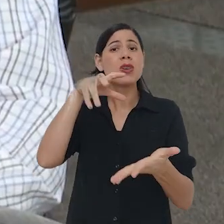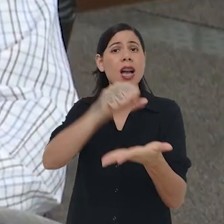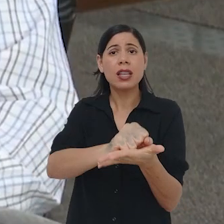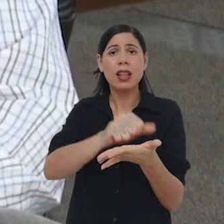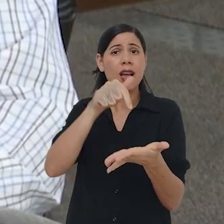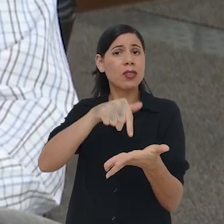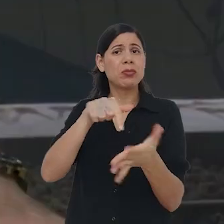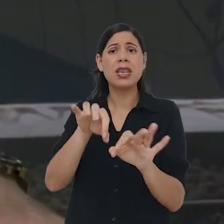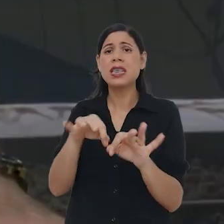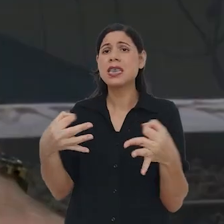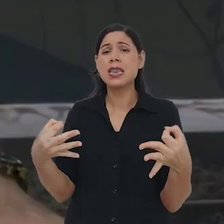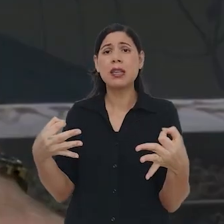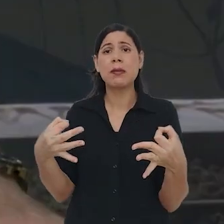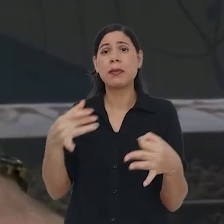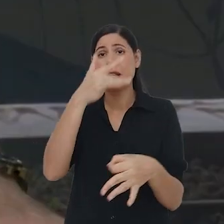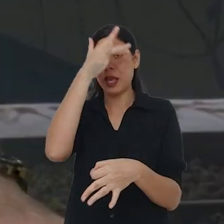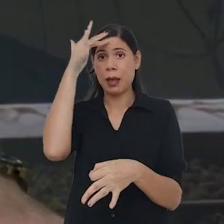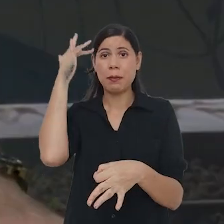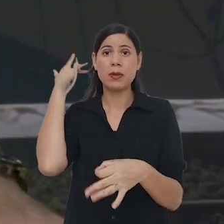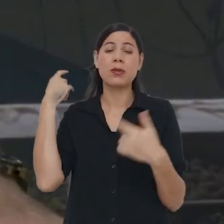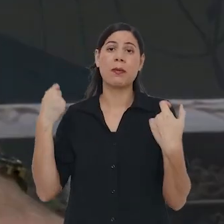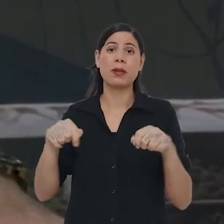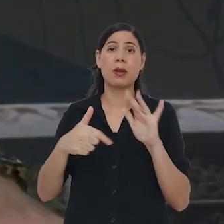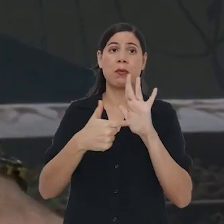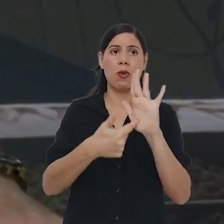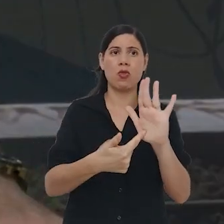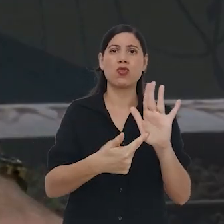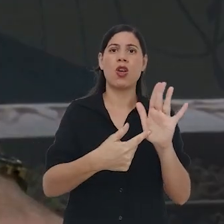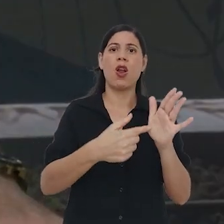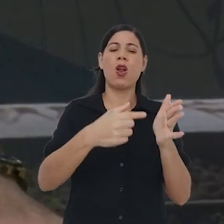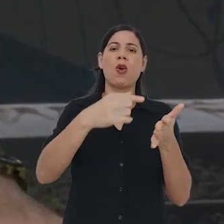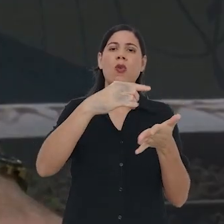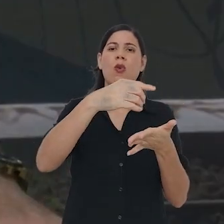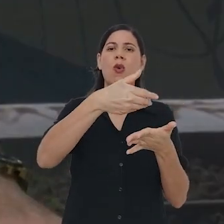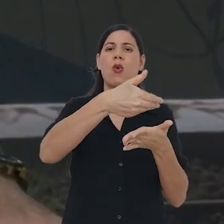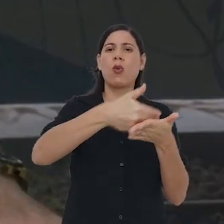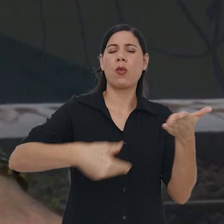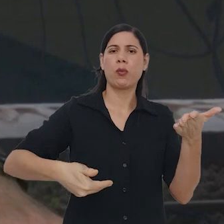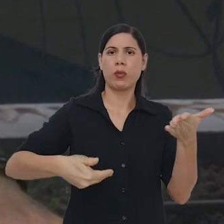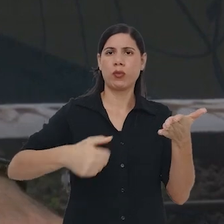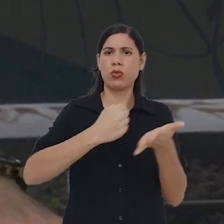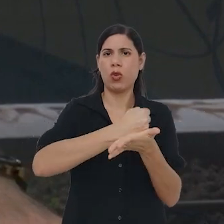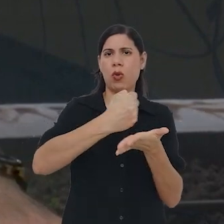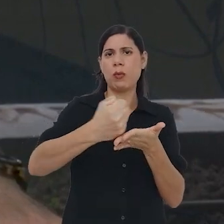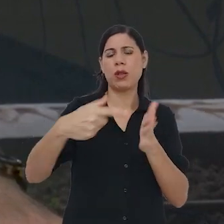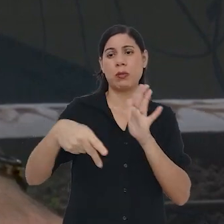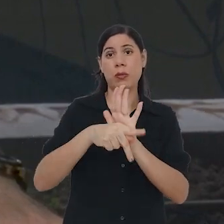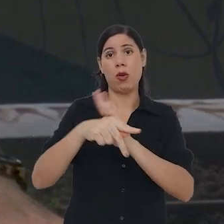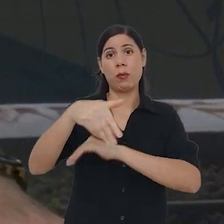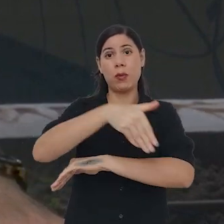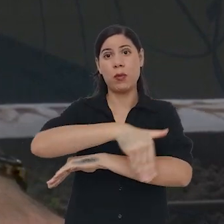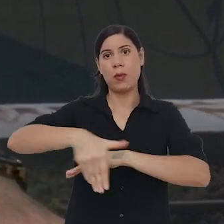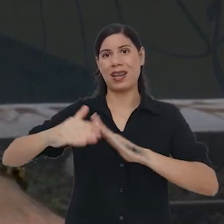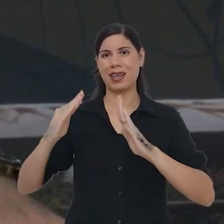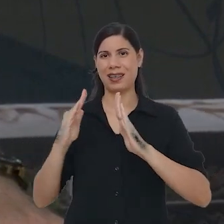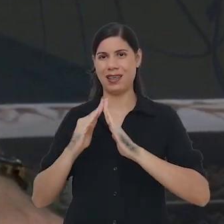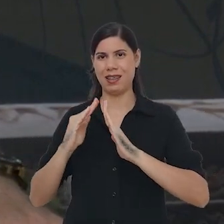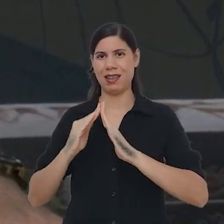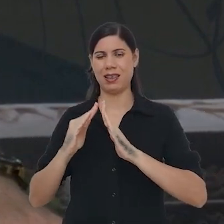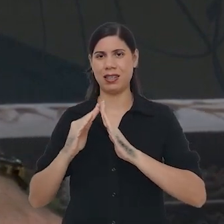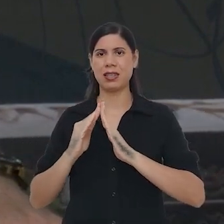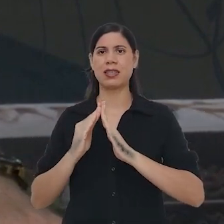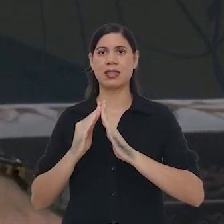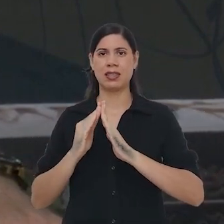muito simples, na realidade. O artista precisa apresentar um comprovante de residência, porque os recursos precisam ser aplicados